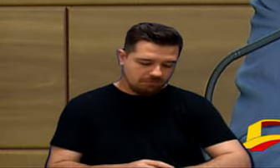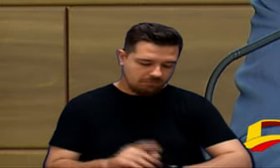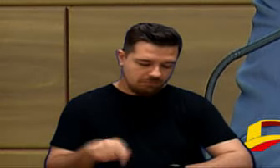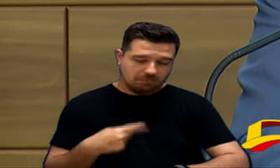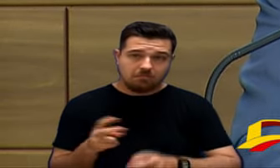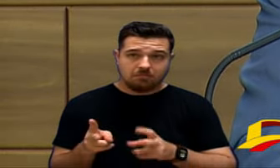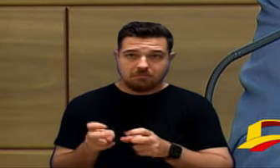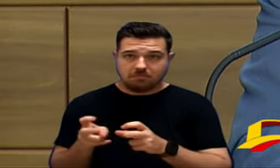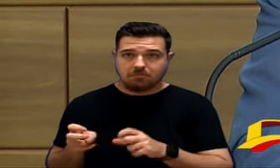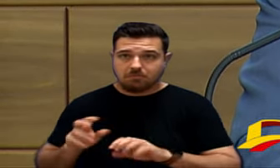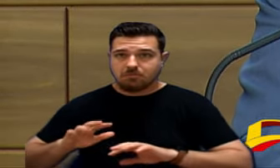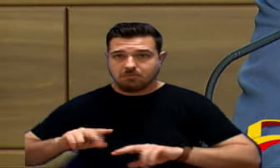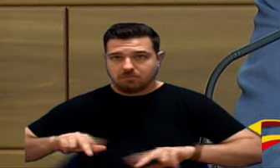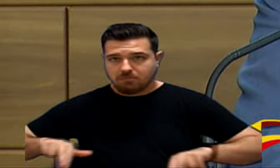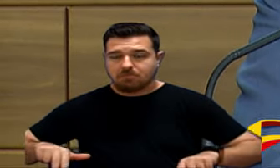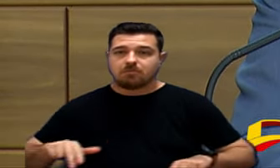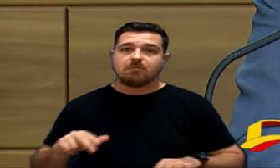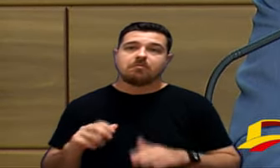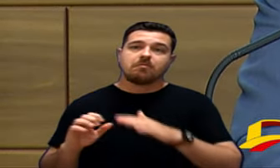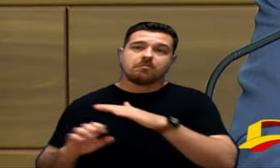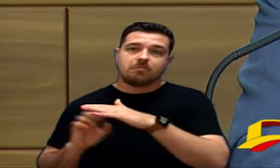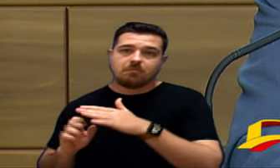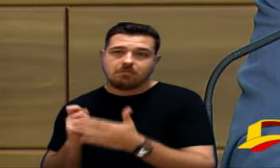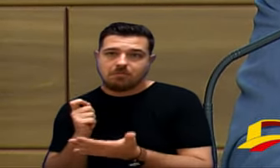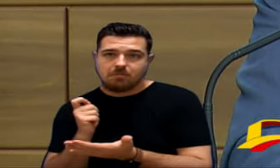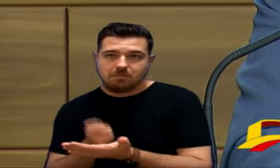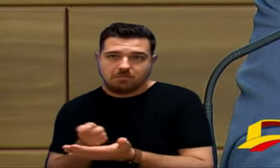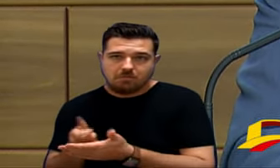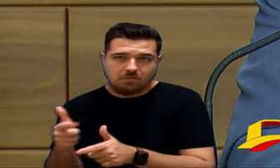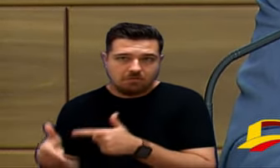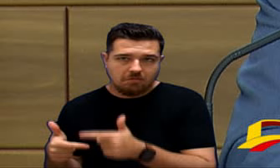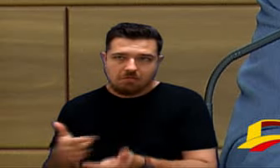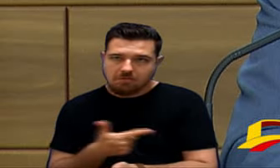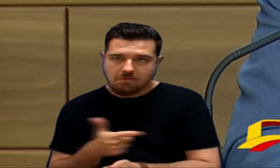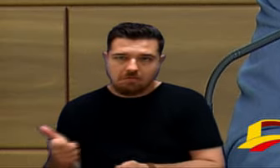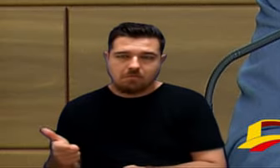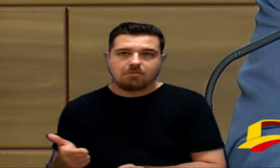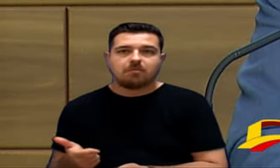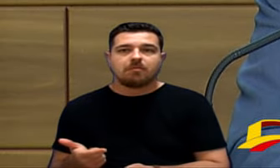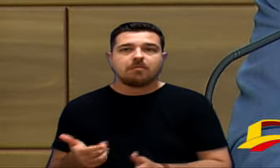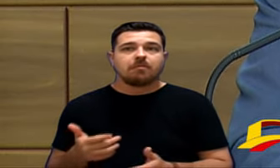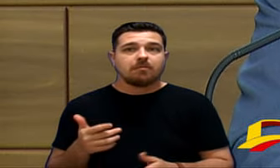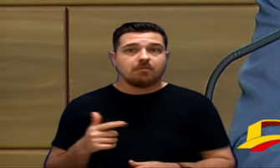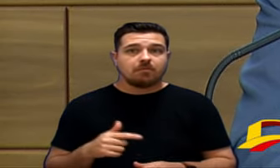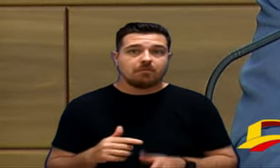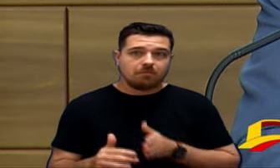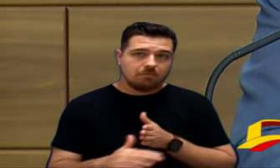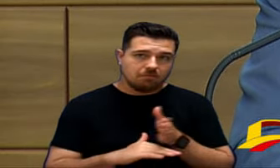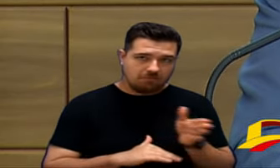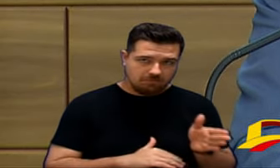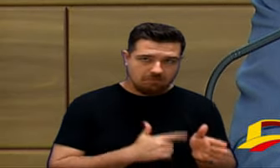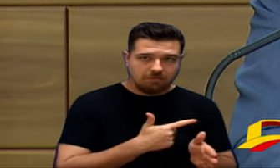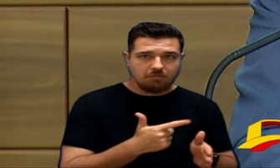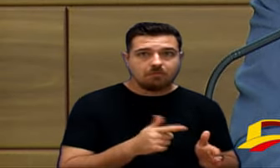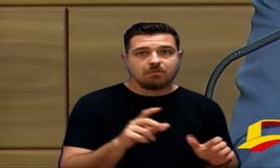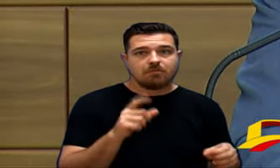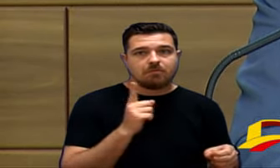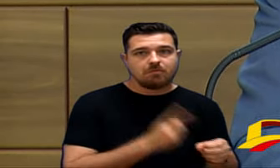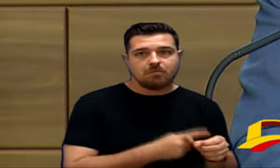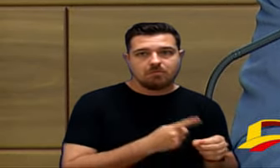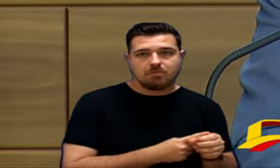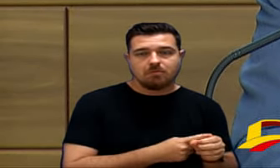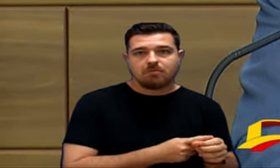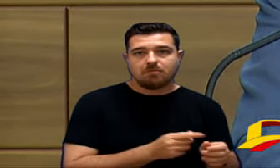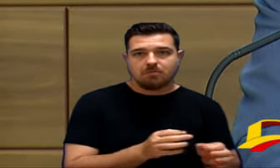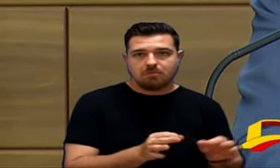empresas estavam deixando de pagar os trabalhadores Nós também procuramos a Controladoria do município e formamos uma comissão com servidores da